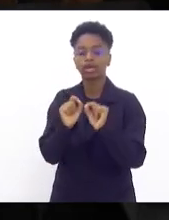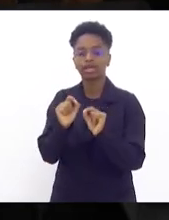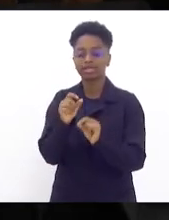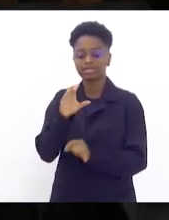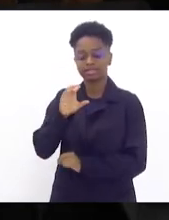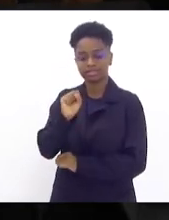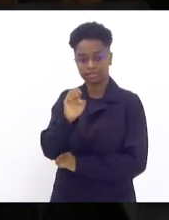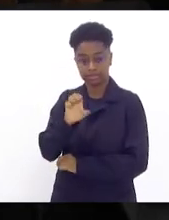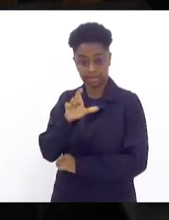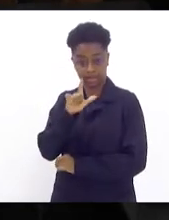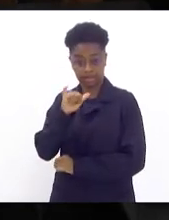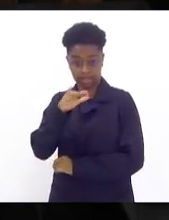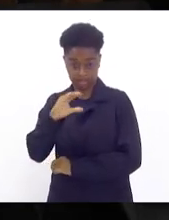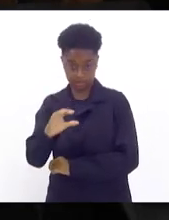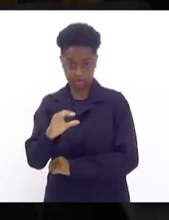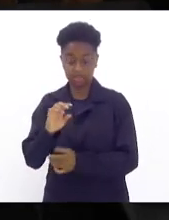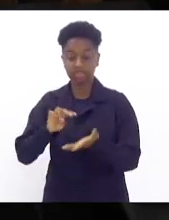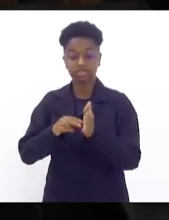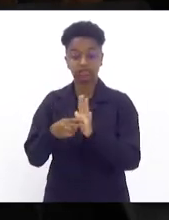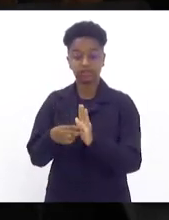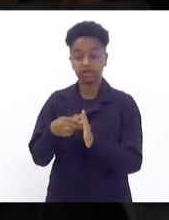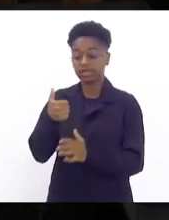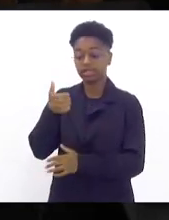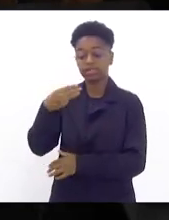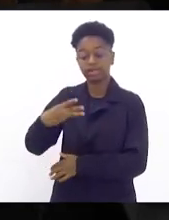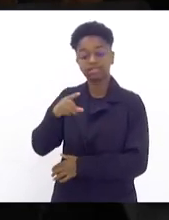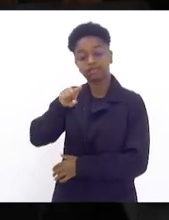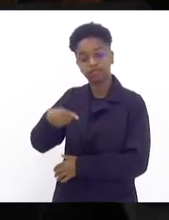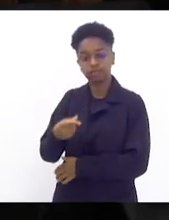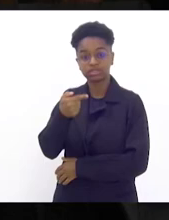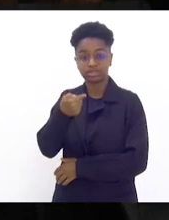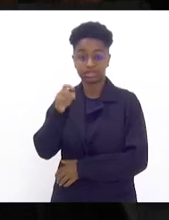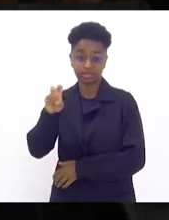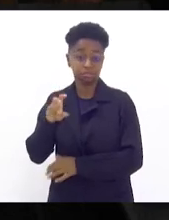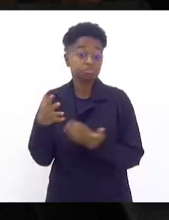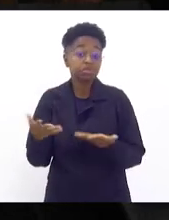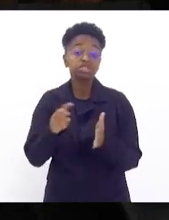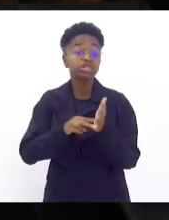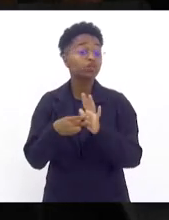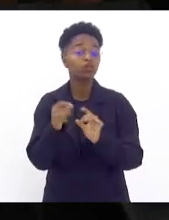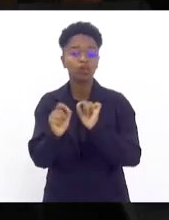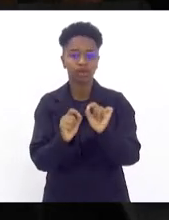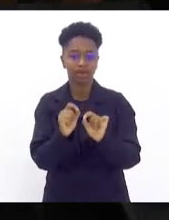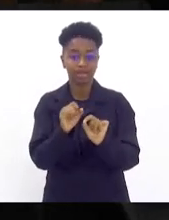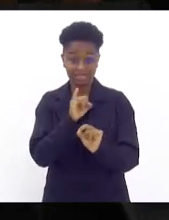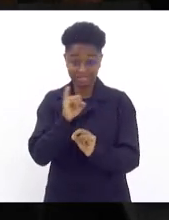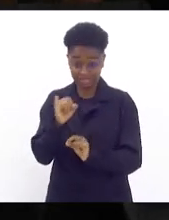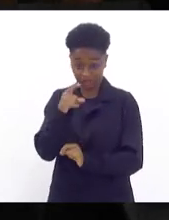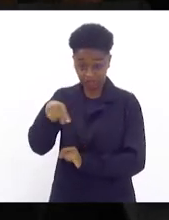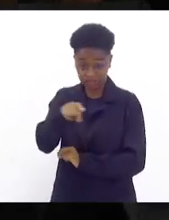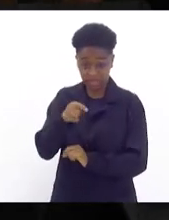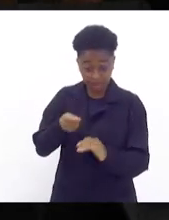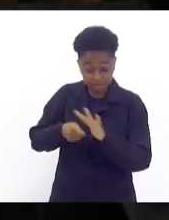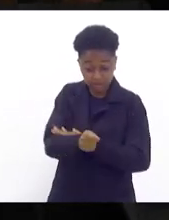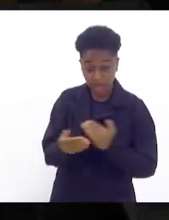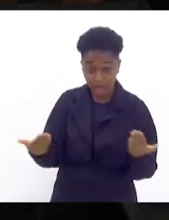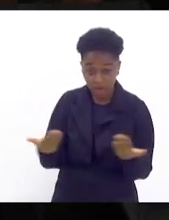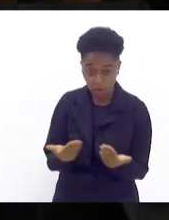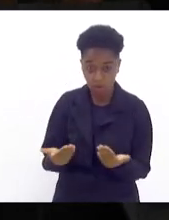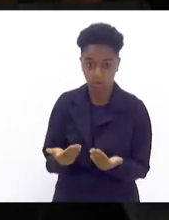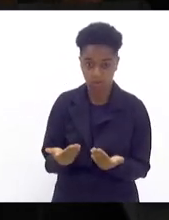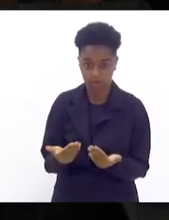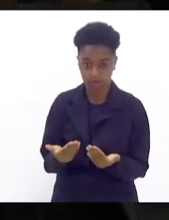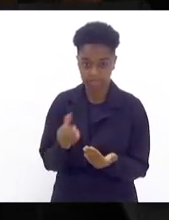Selic. É igual a 13,75. Então, querendo dizer, se você aplicar agora